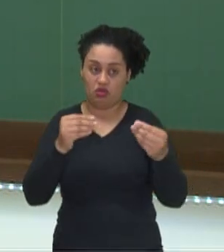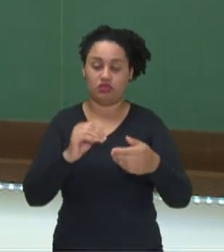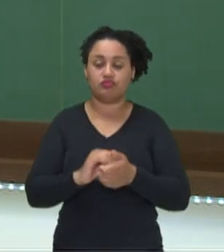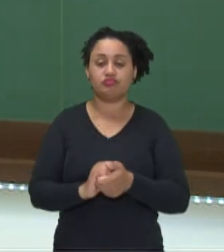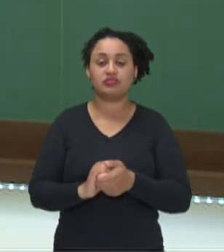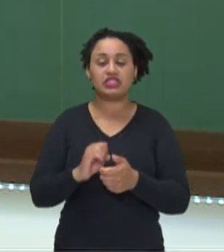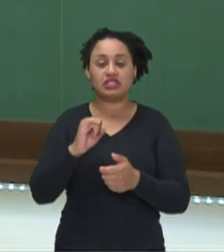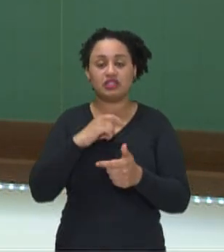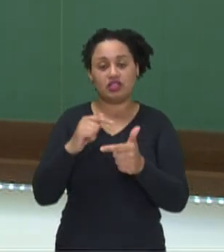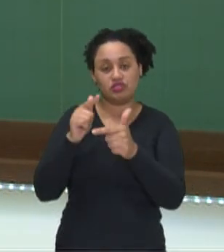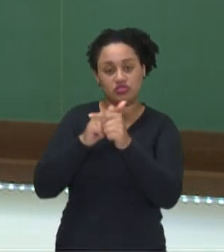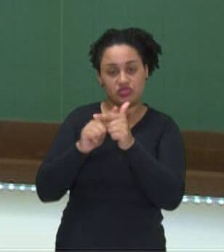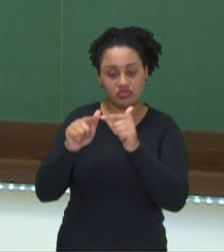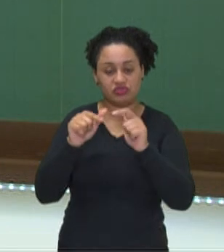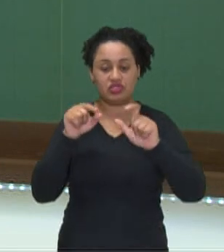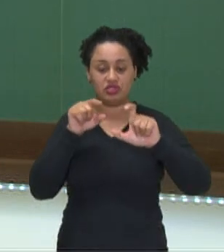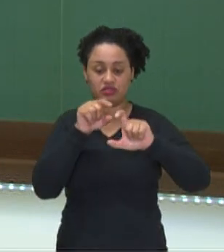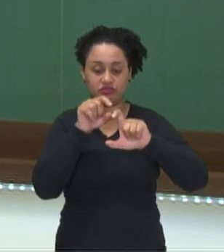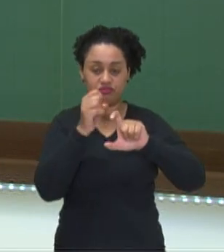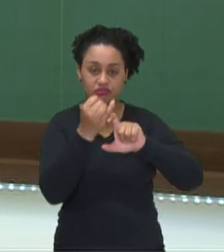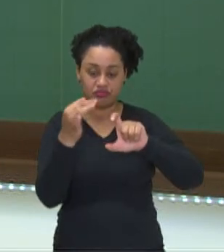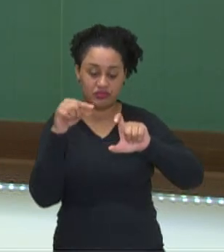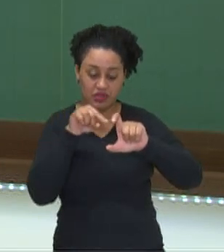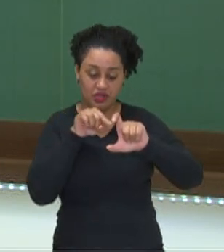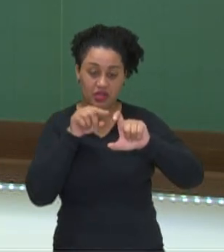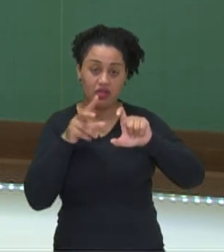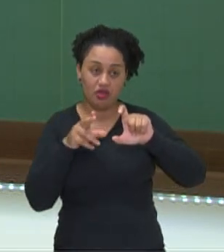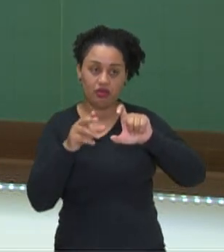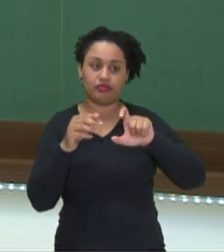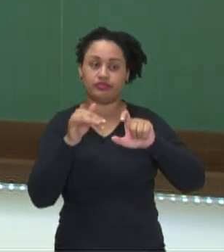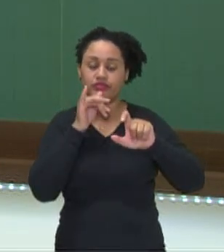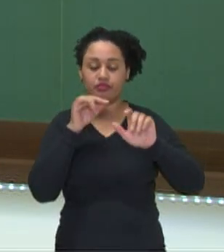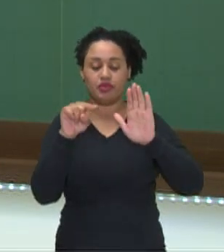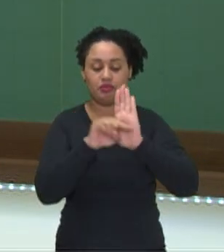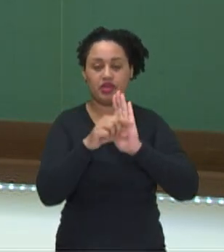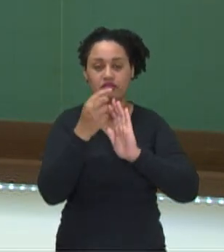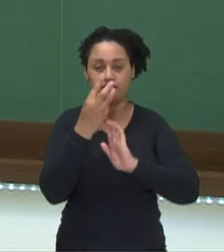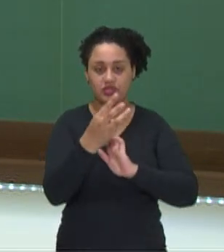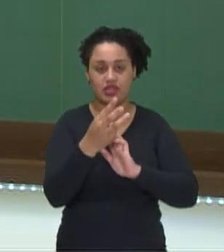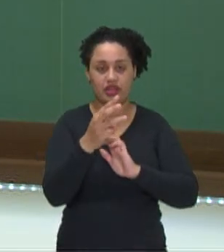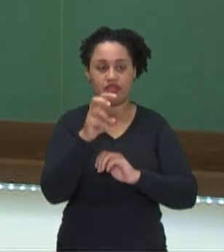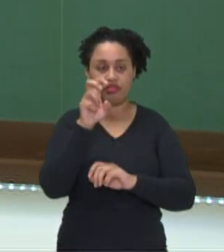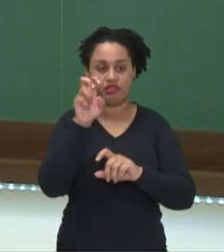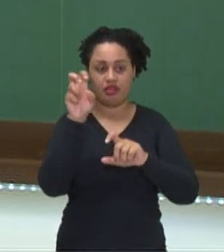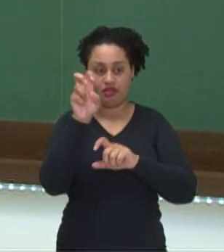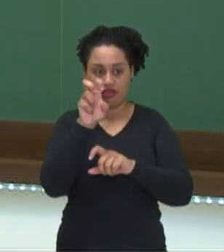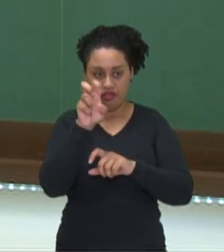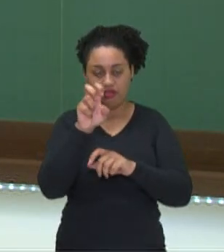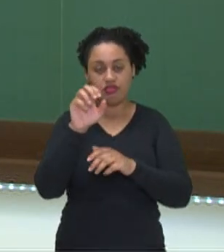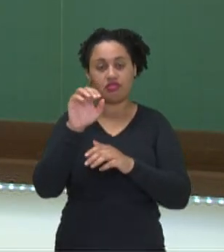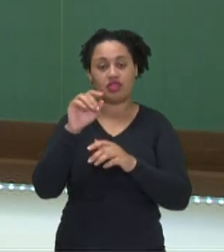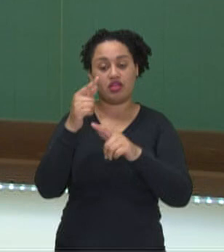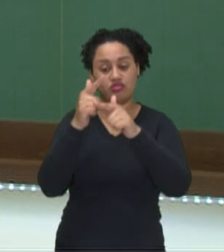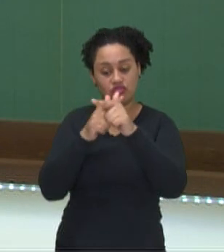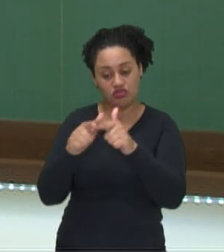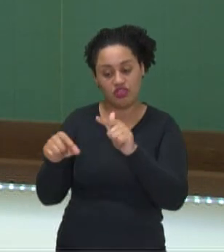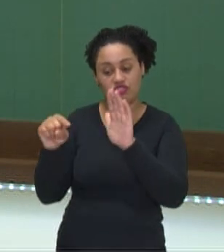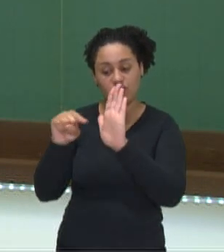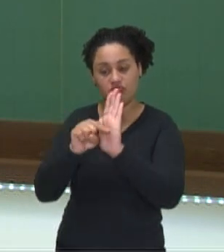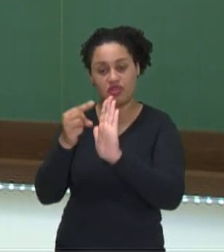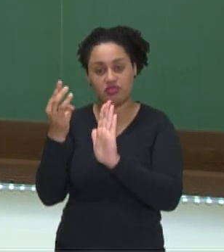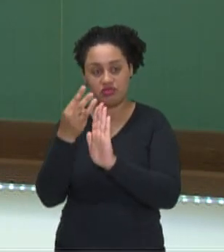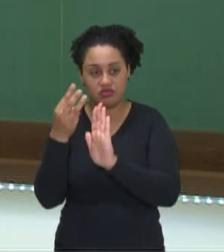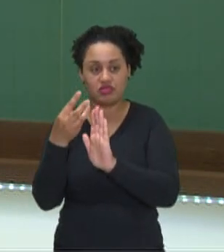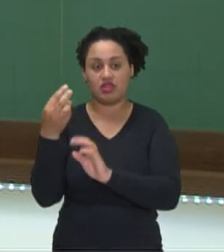divisão de potências de mesma base, como por exemplo, menos 3 elevado à quinta potência dividido por menos